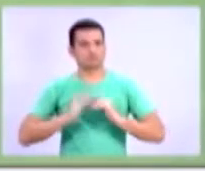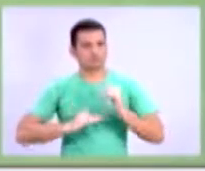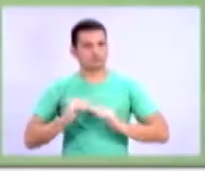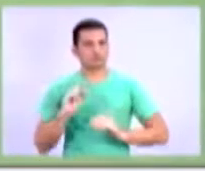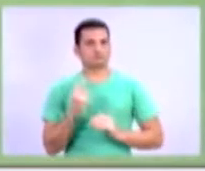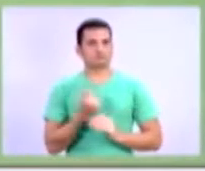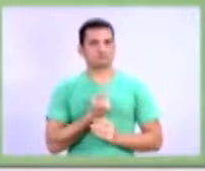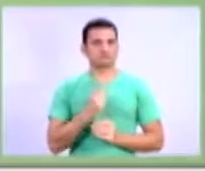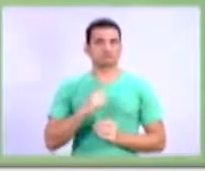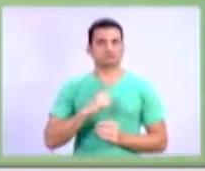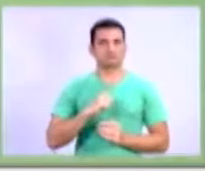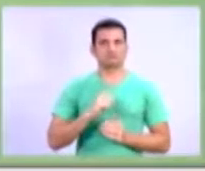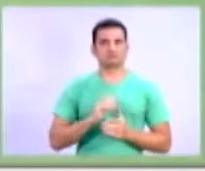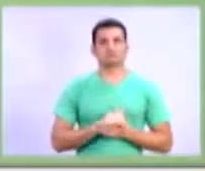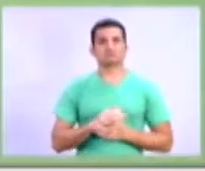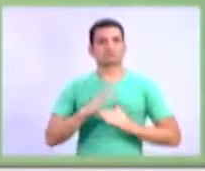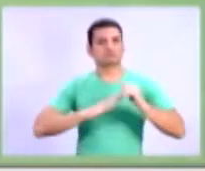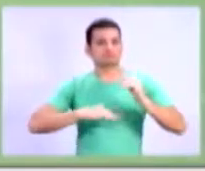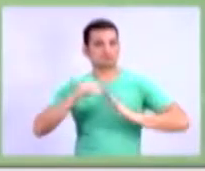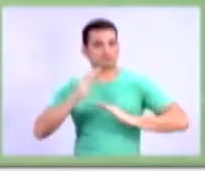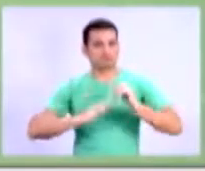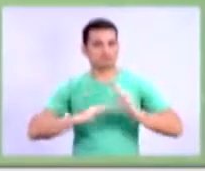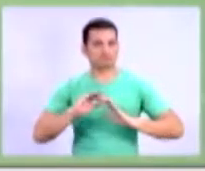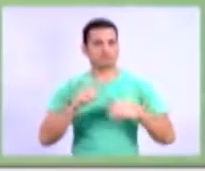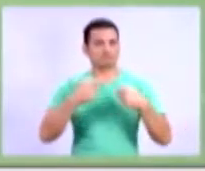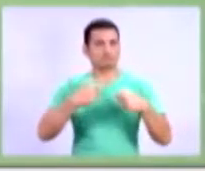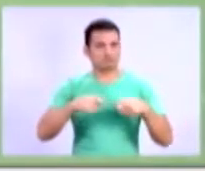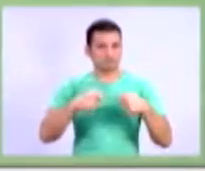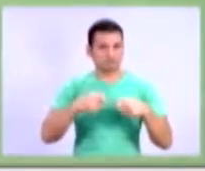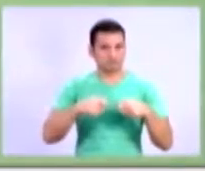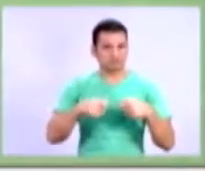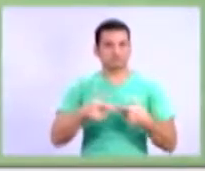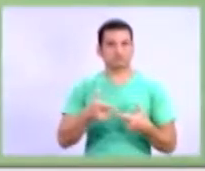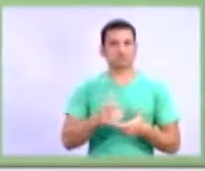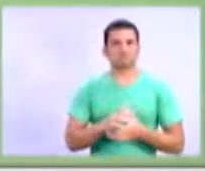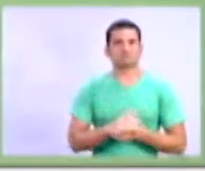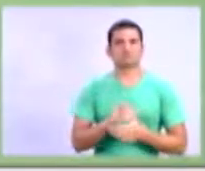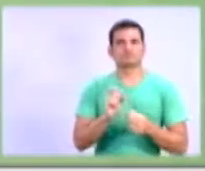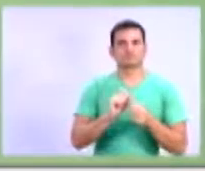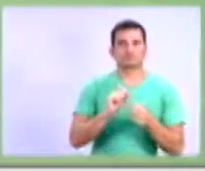Ou seja, um profissional deve fazer